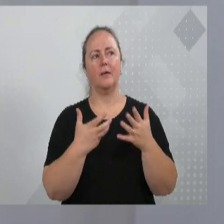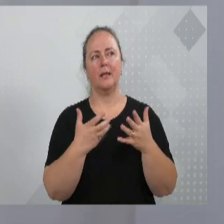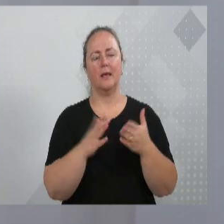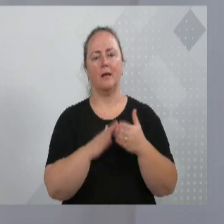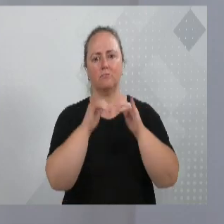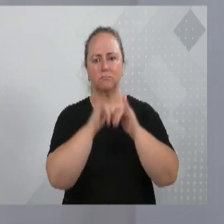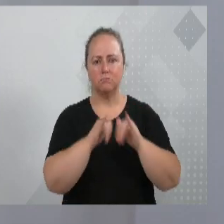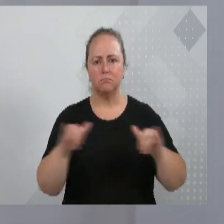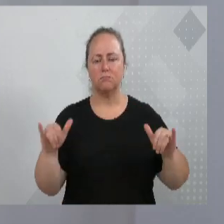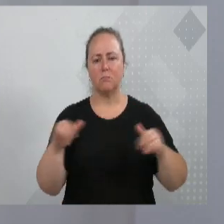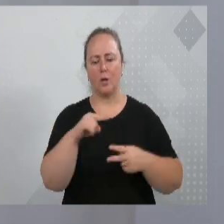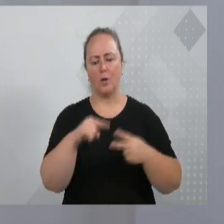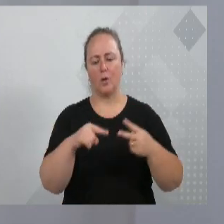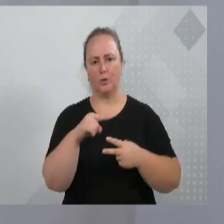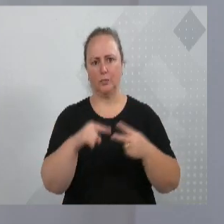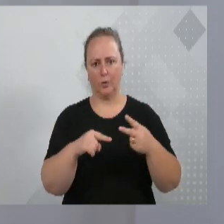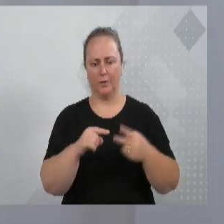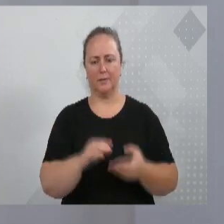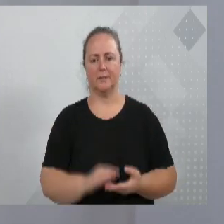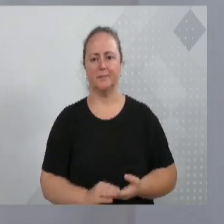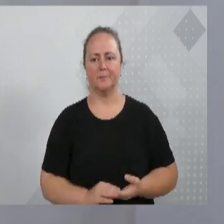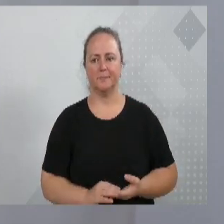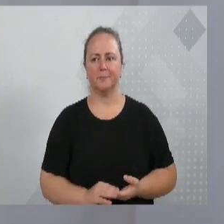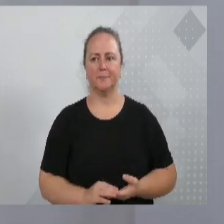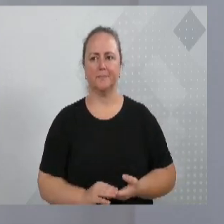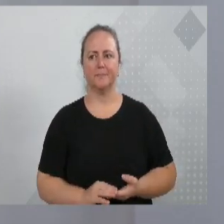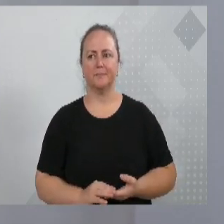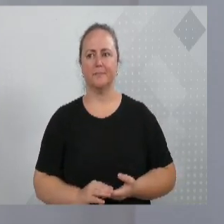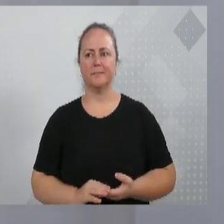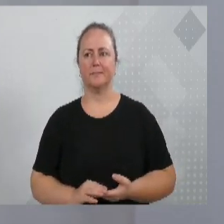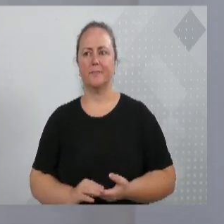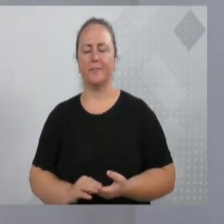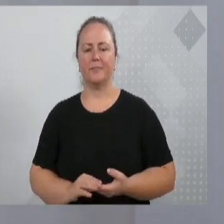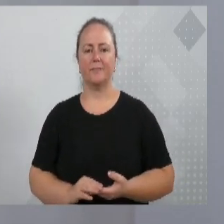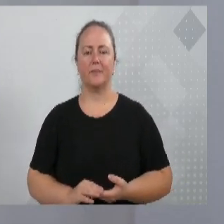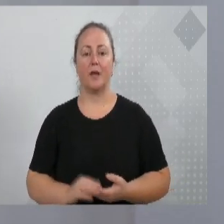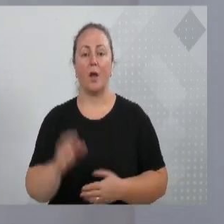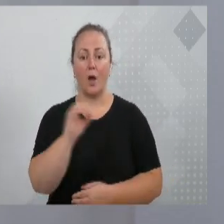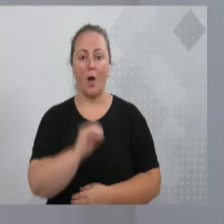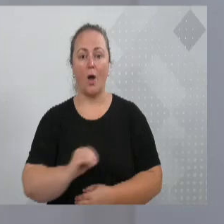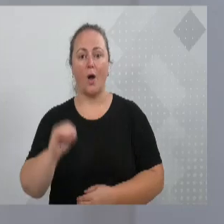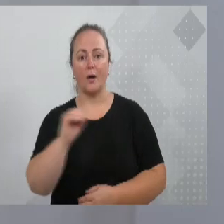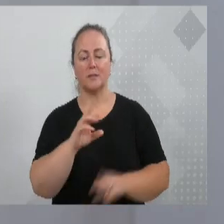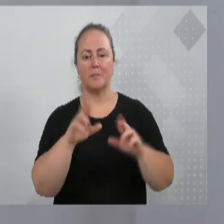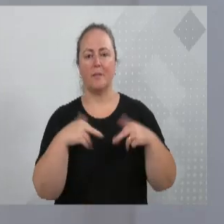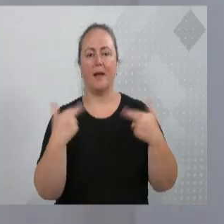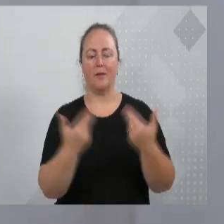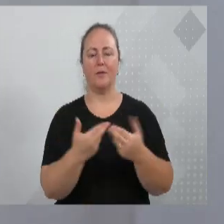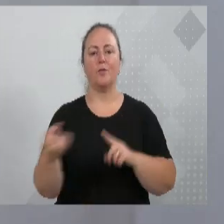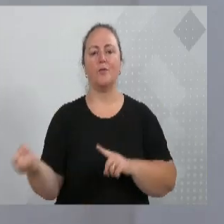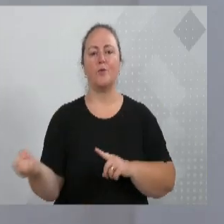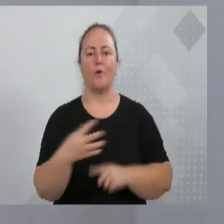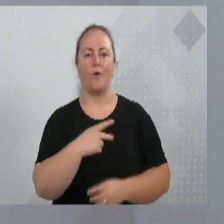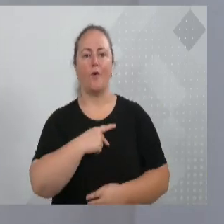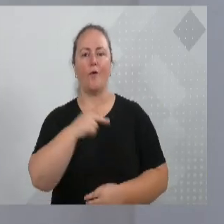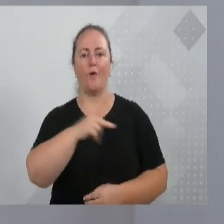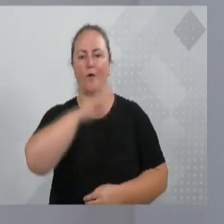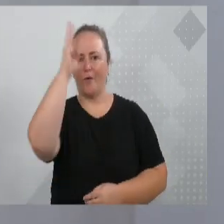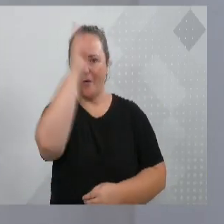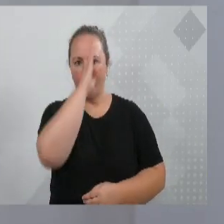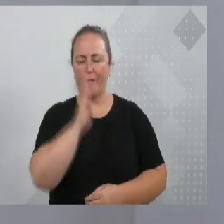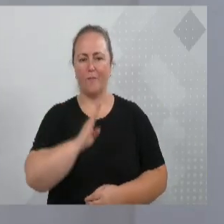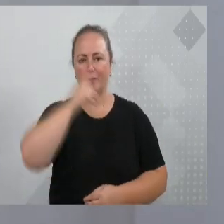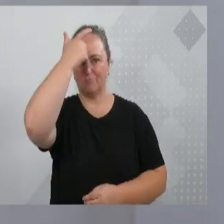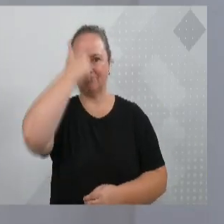dois recados aqui primeiro hoje eu tive uma ótima reunião com o nosso novo presidente Nacional do meu partido do